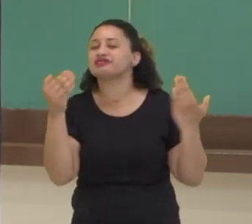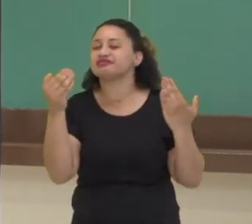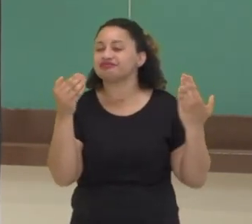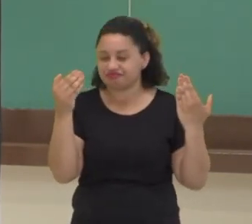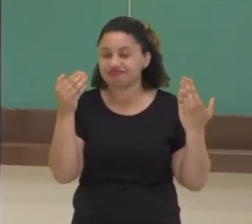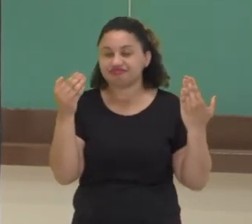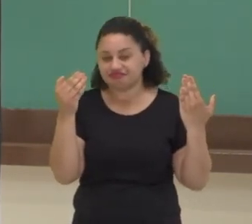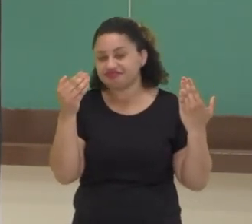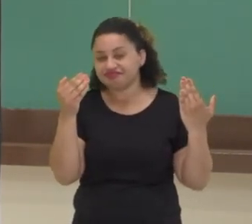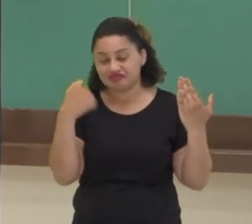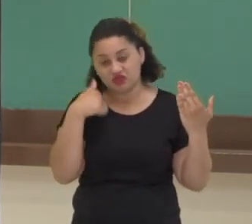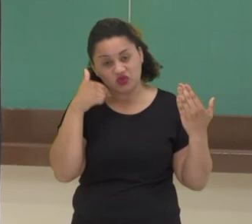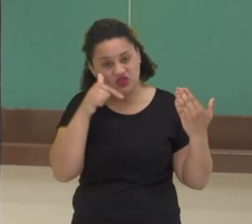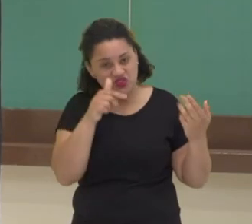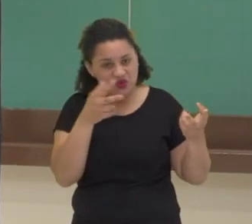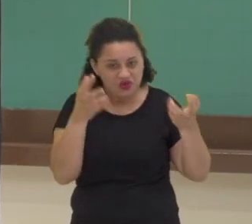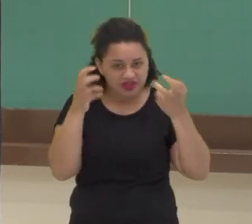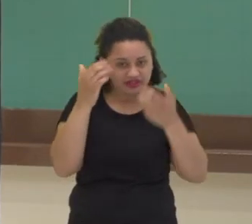subentendida. Percebe?